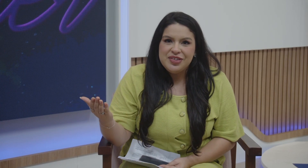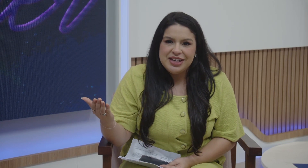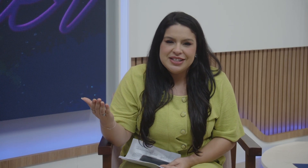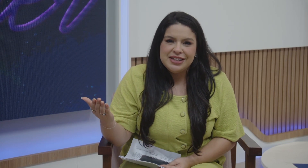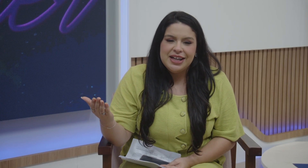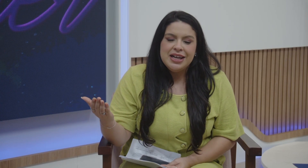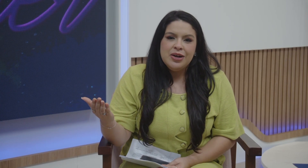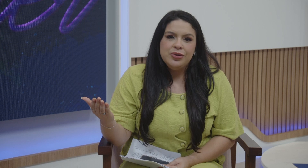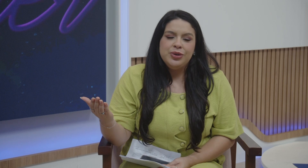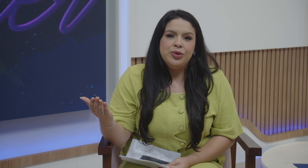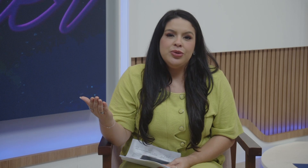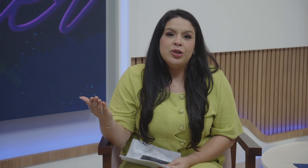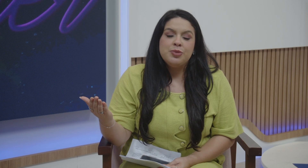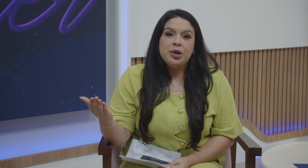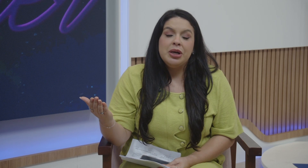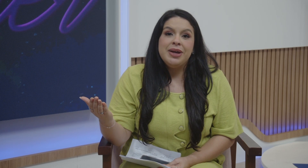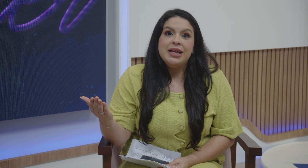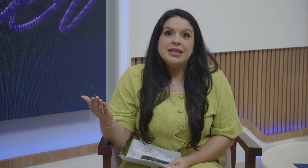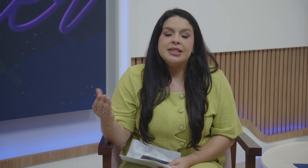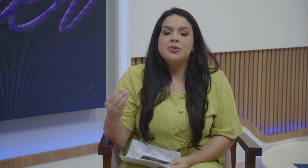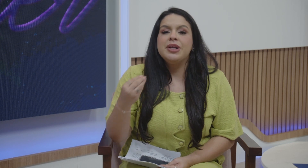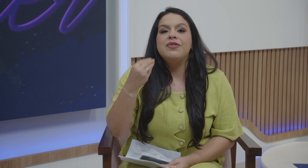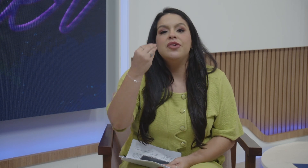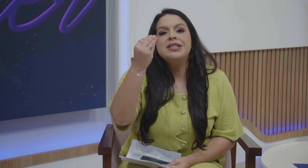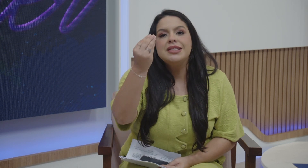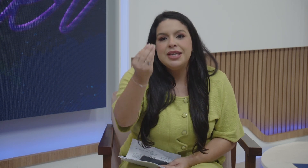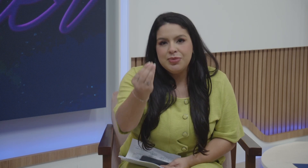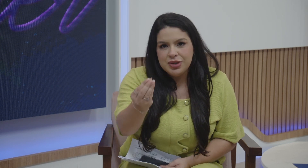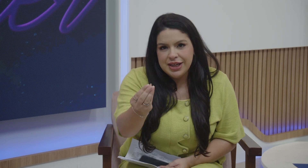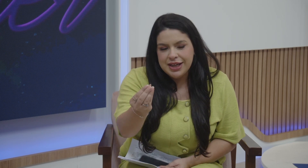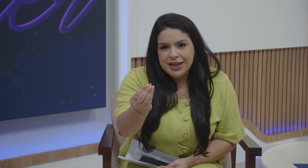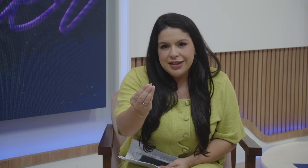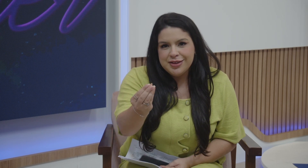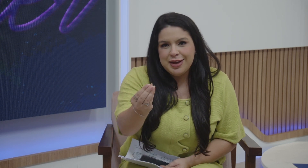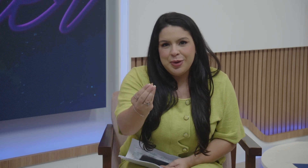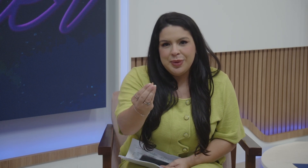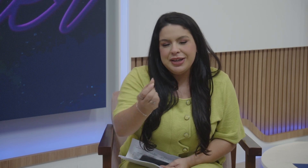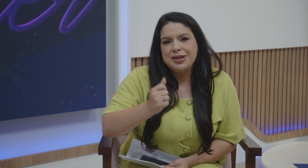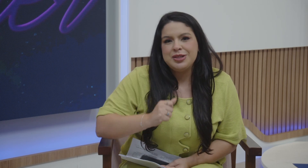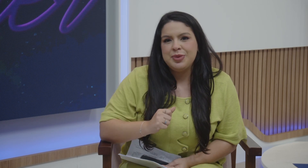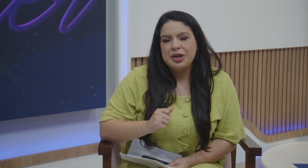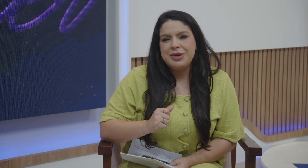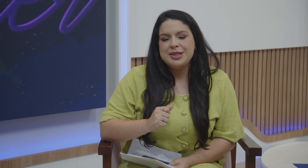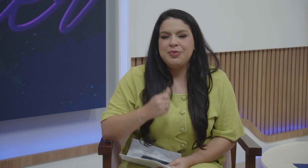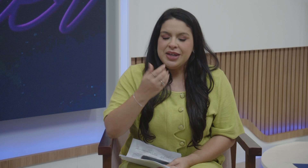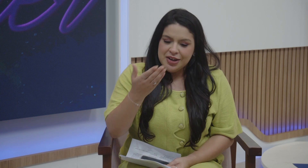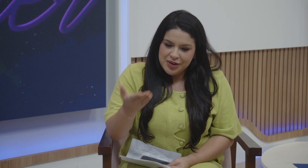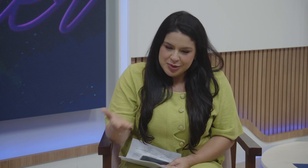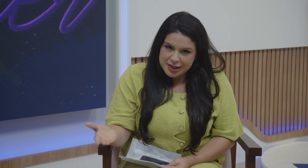essa conversa, né? O intuito do nosso programa é esse, inspirar você, mulher, que está acompanhando a nossa